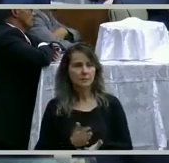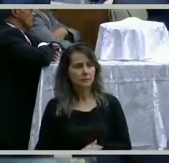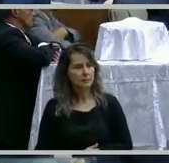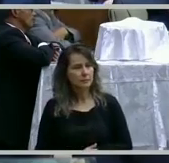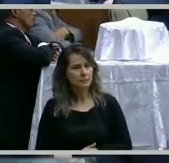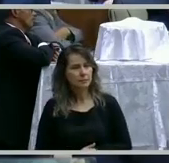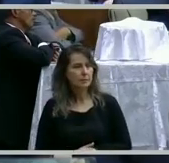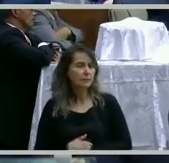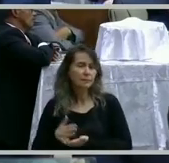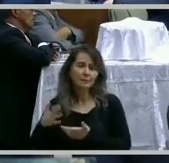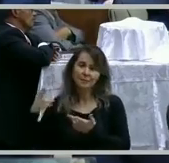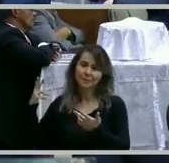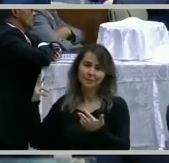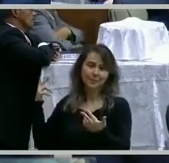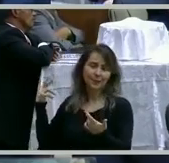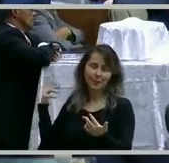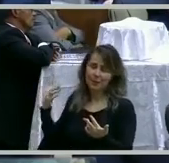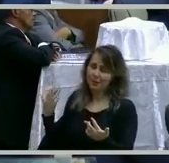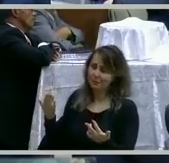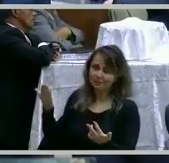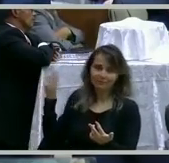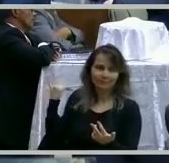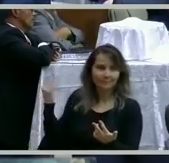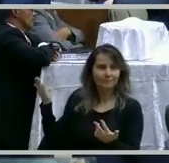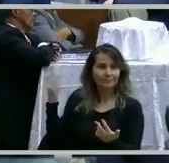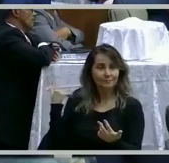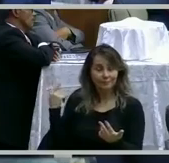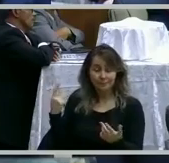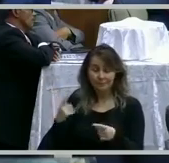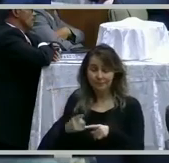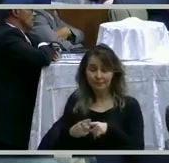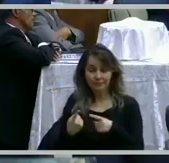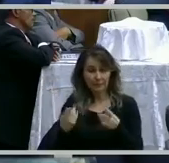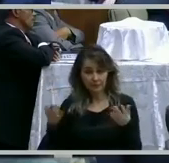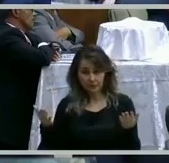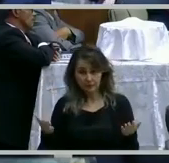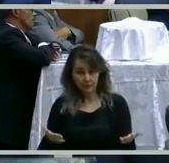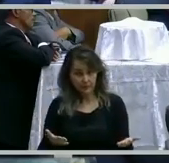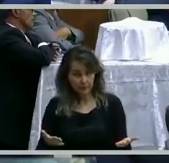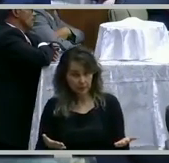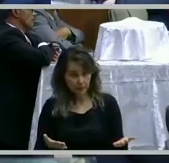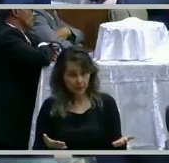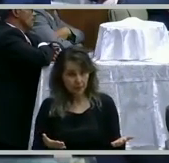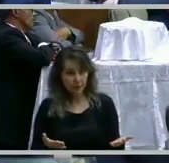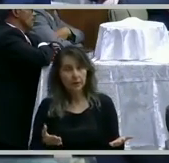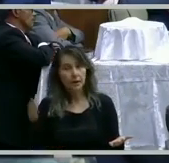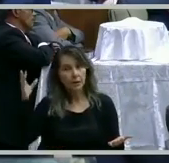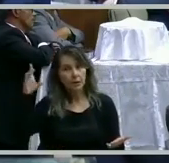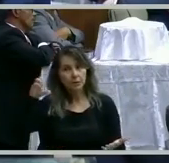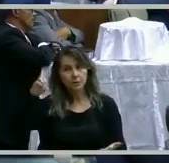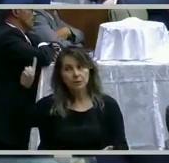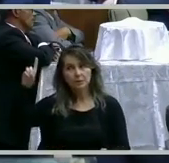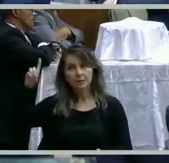continua do mesmo jeito. A nossa sorte é que o Deus de Davi,